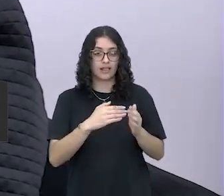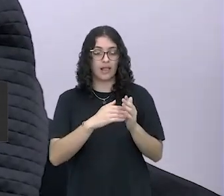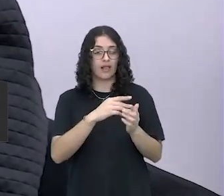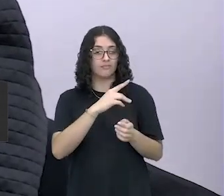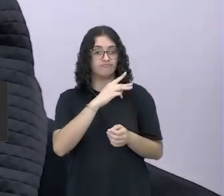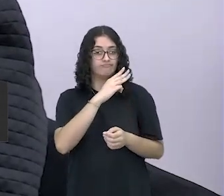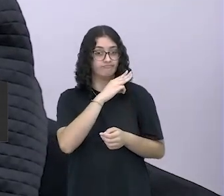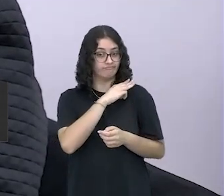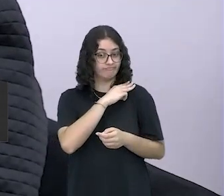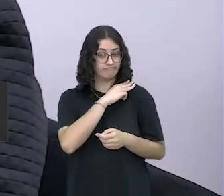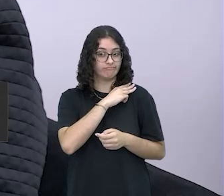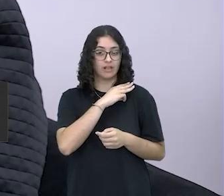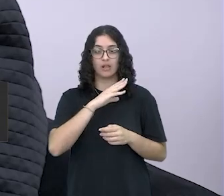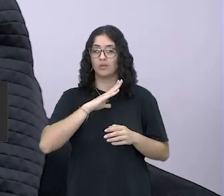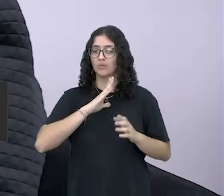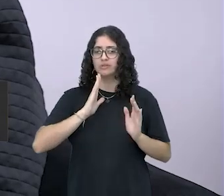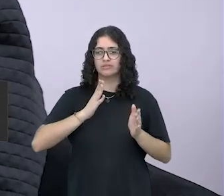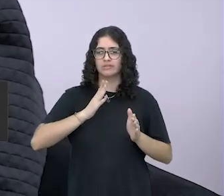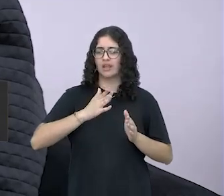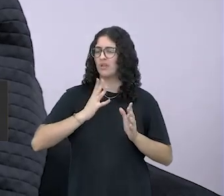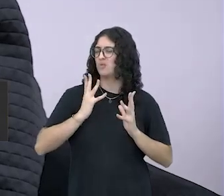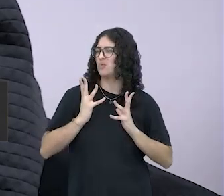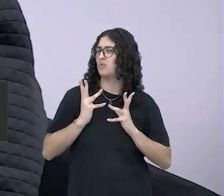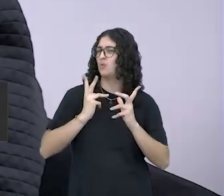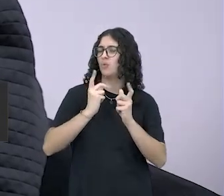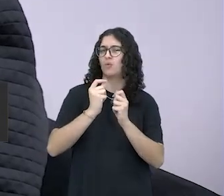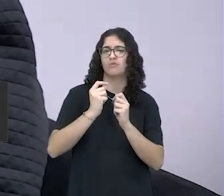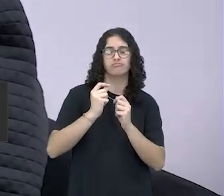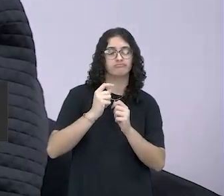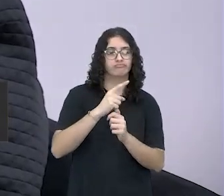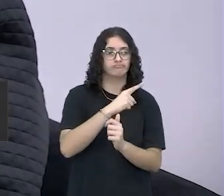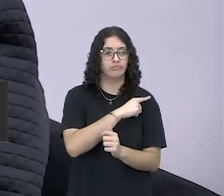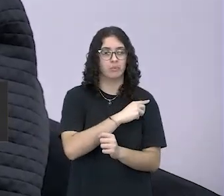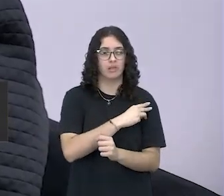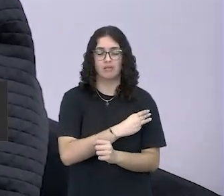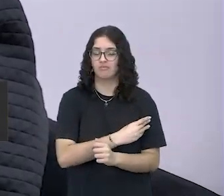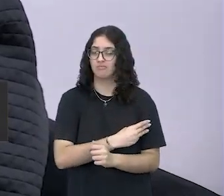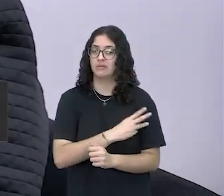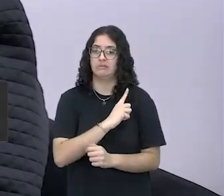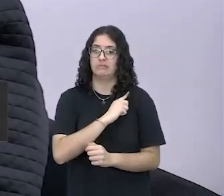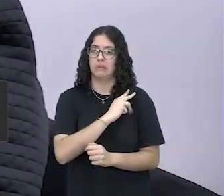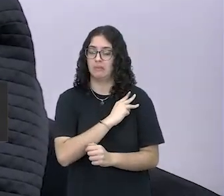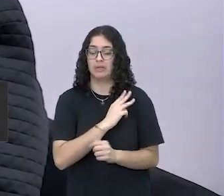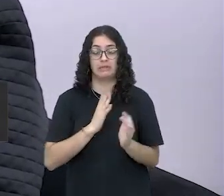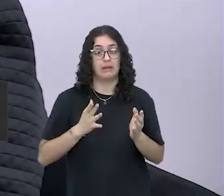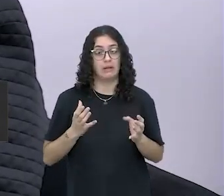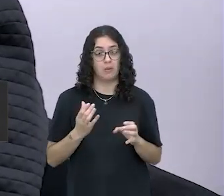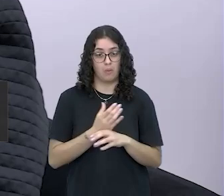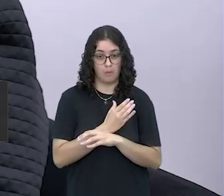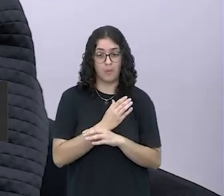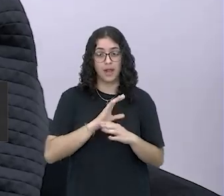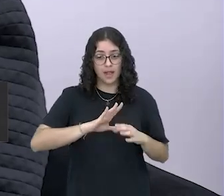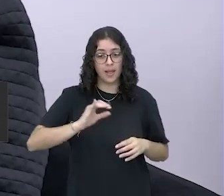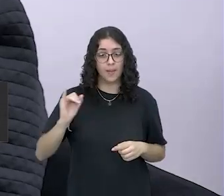com todas as séries, todos os anos. E é importante que nós, como o